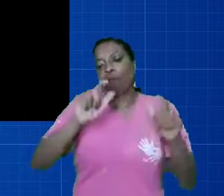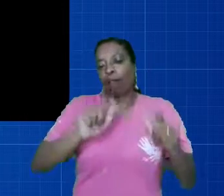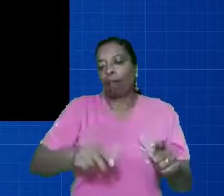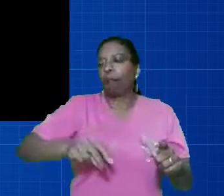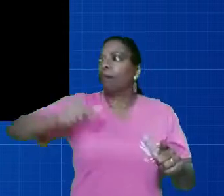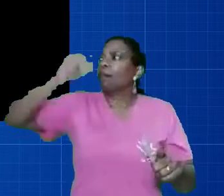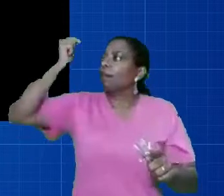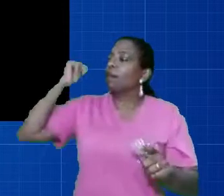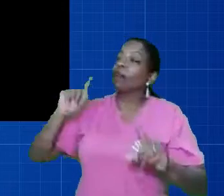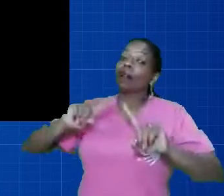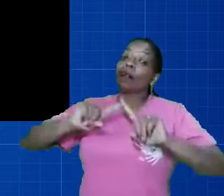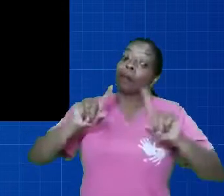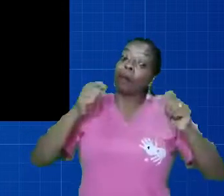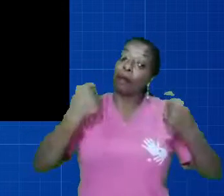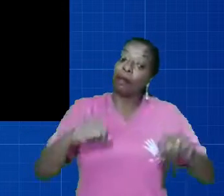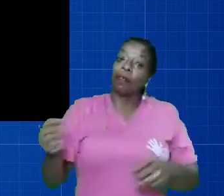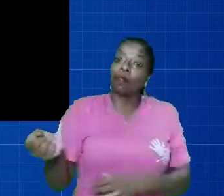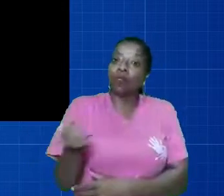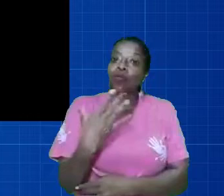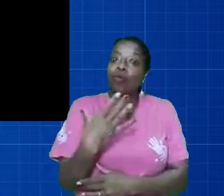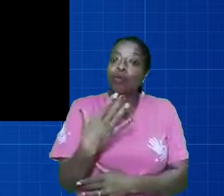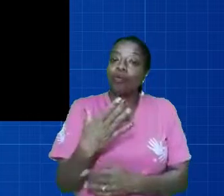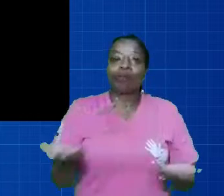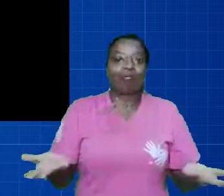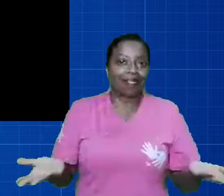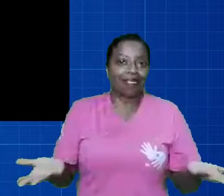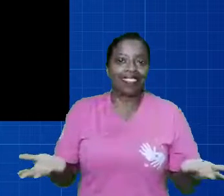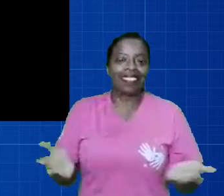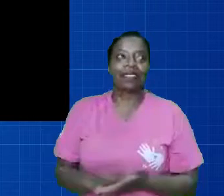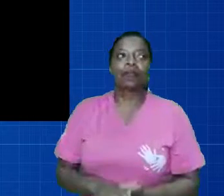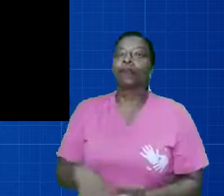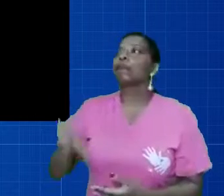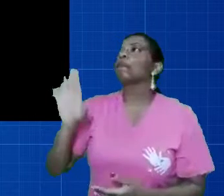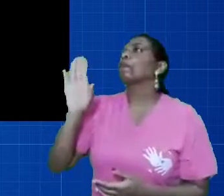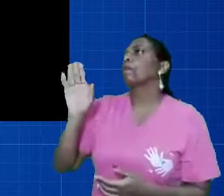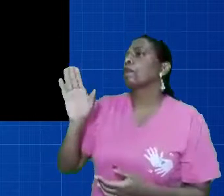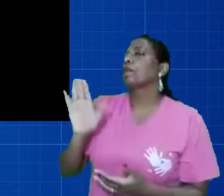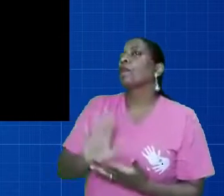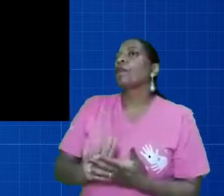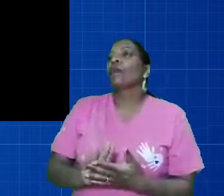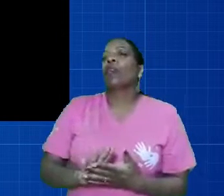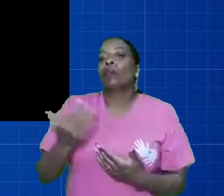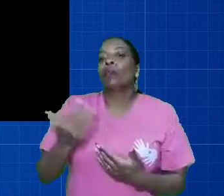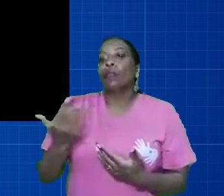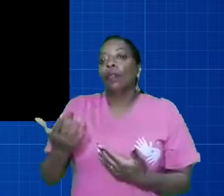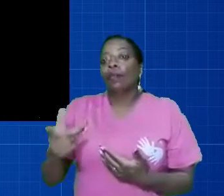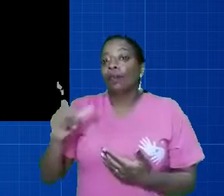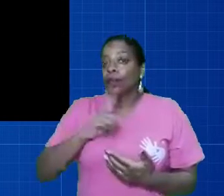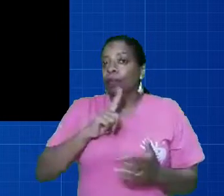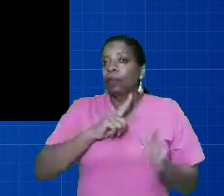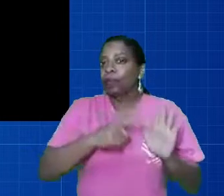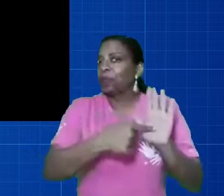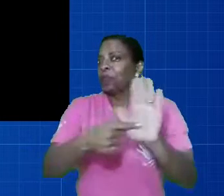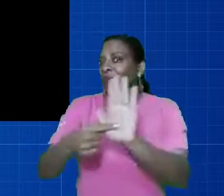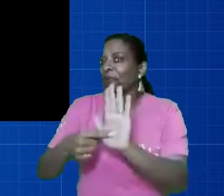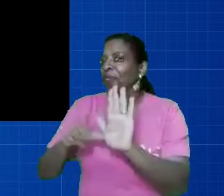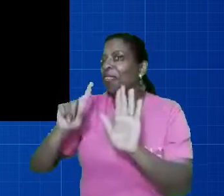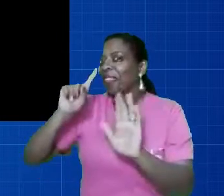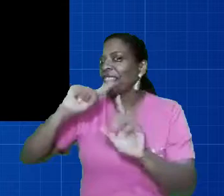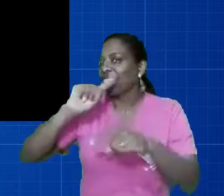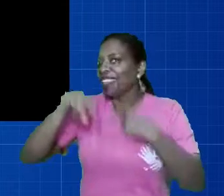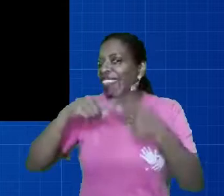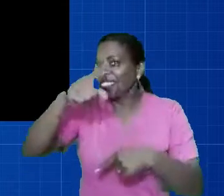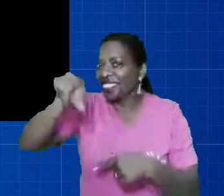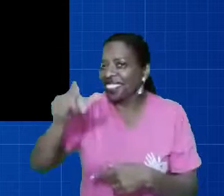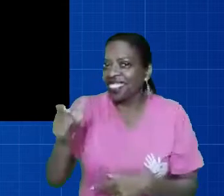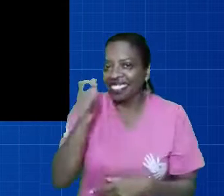me permite, inclusive durante as apresentações, vocês vão observar justamente esse espaço de interação